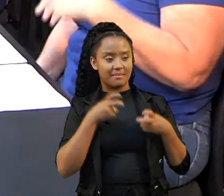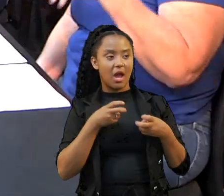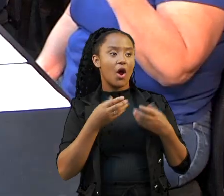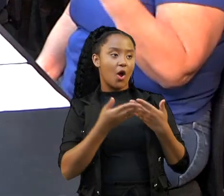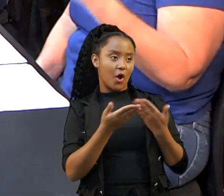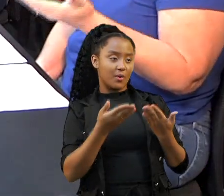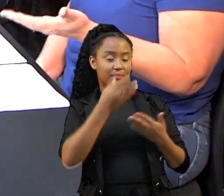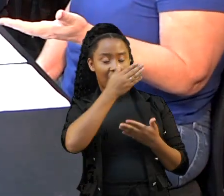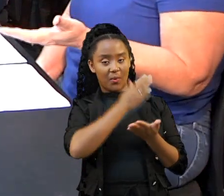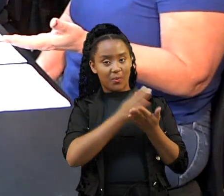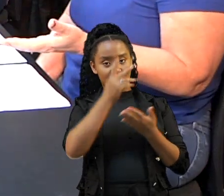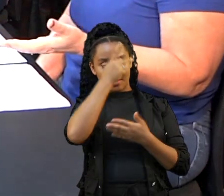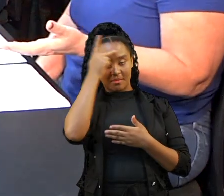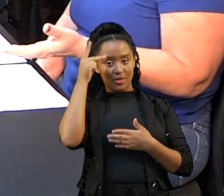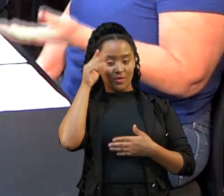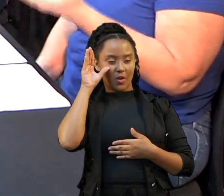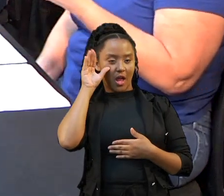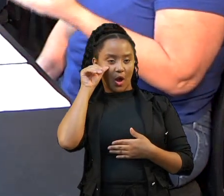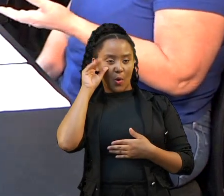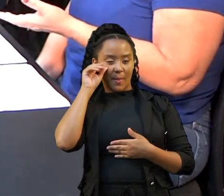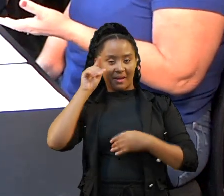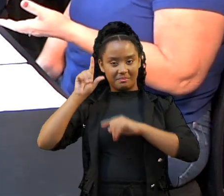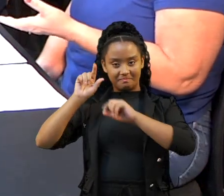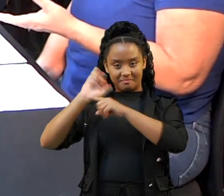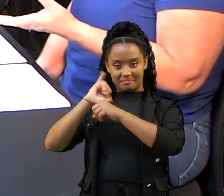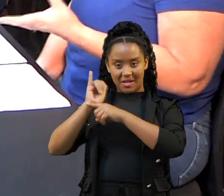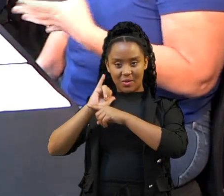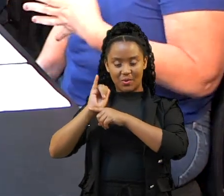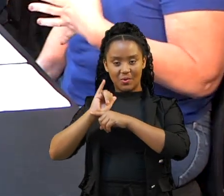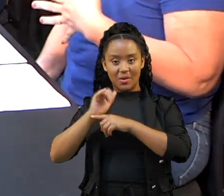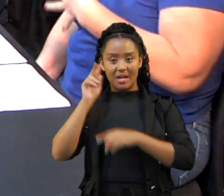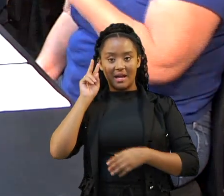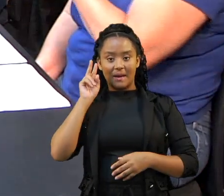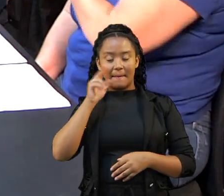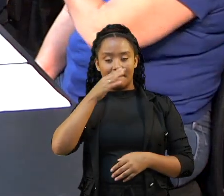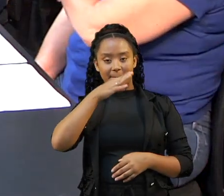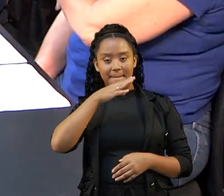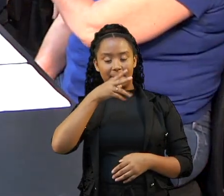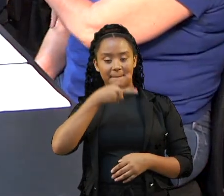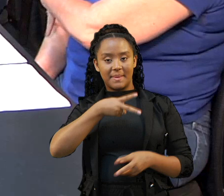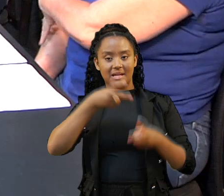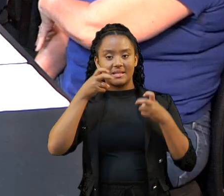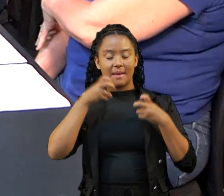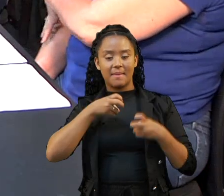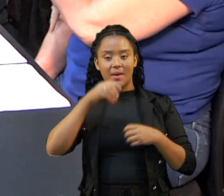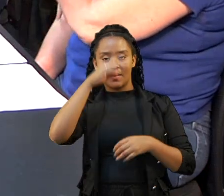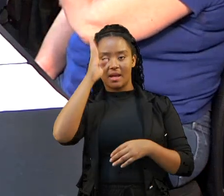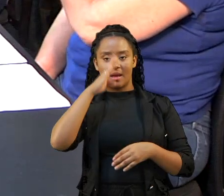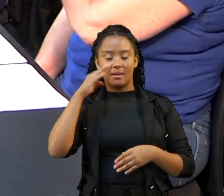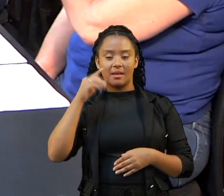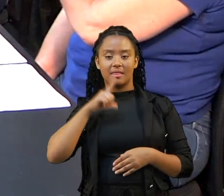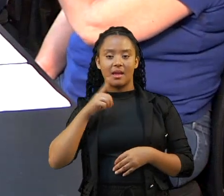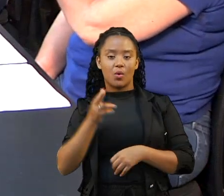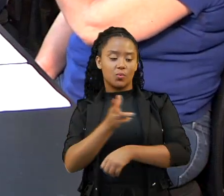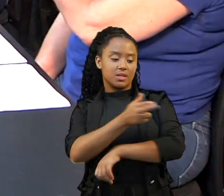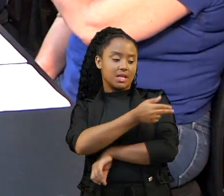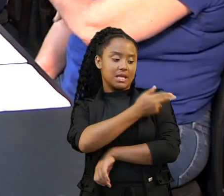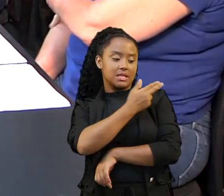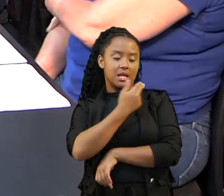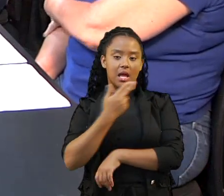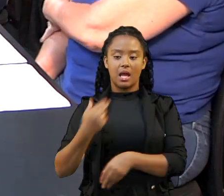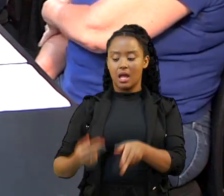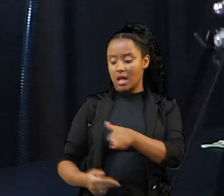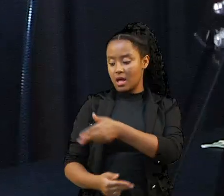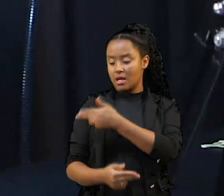vendo, para quem está nos assistindo pelo YouTube, está percebendo que a Brena está com alguns desenhos pelo corpo intitulado Grafismo,